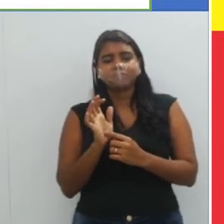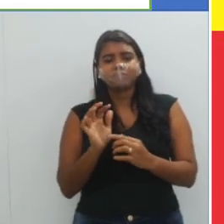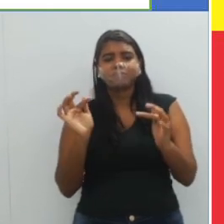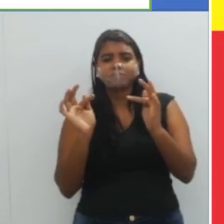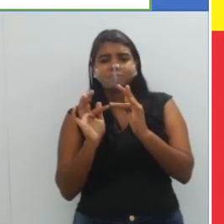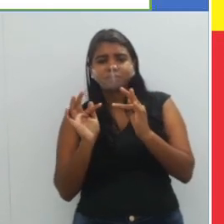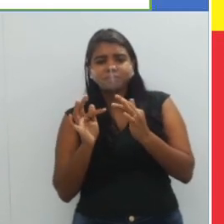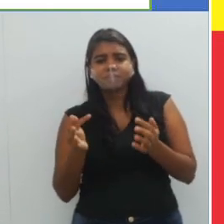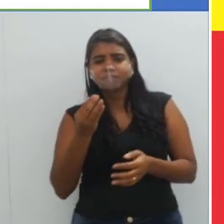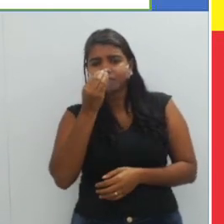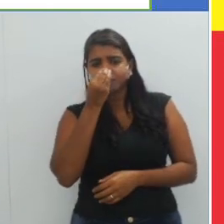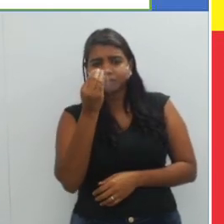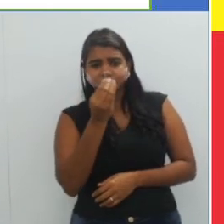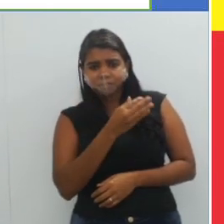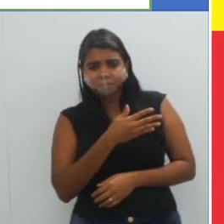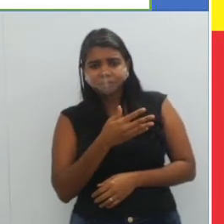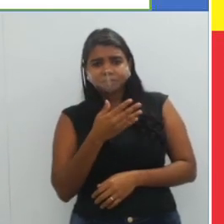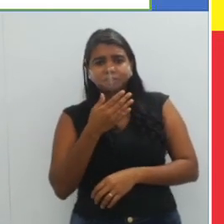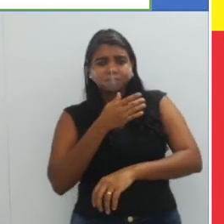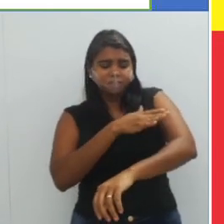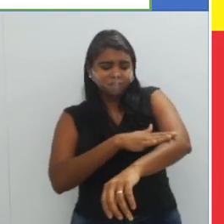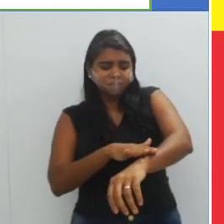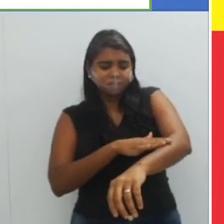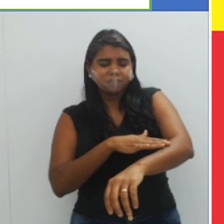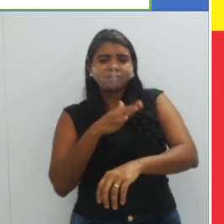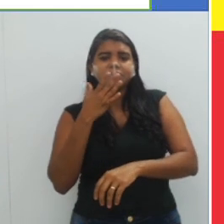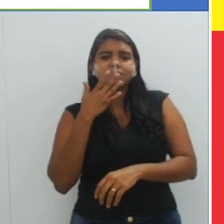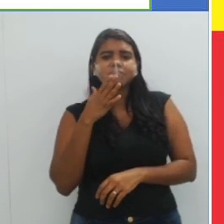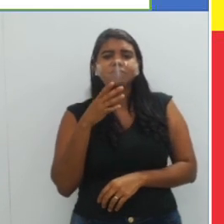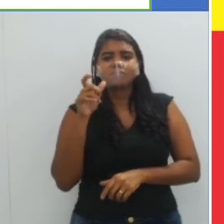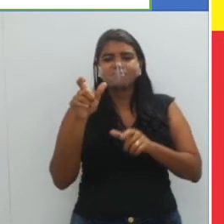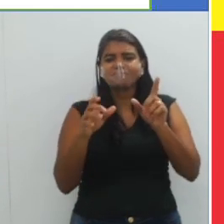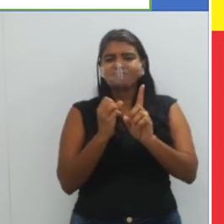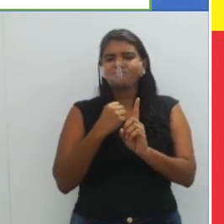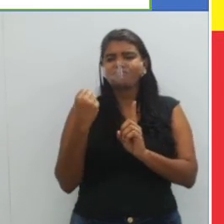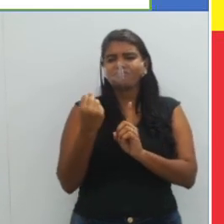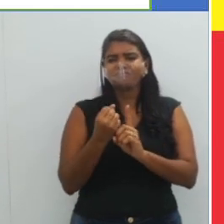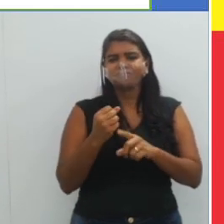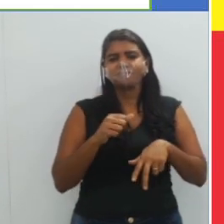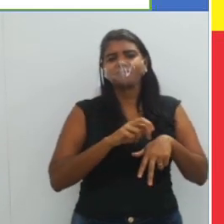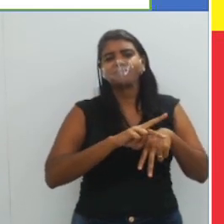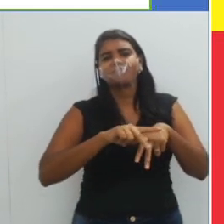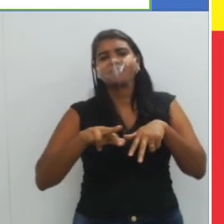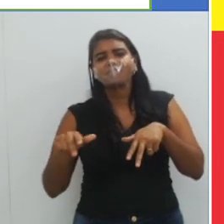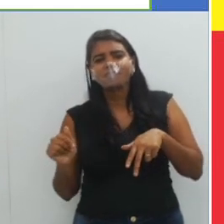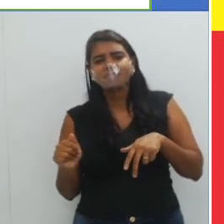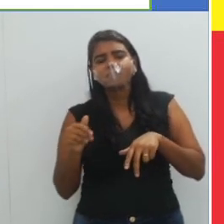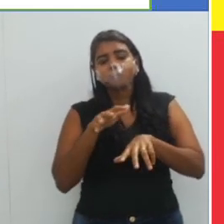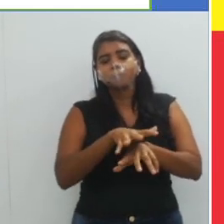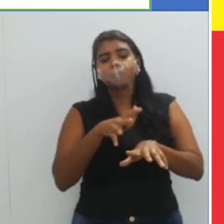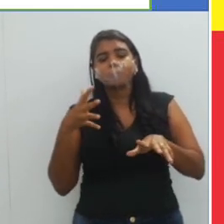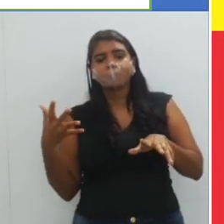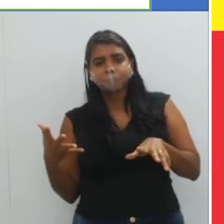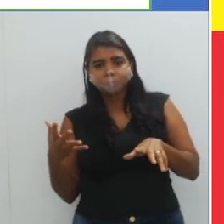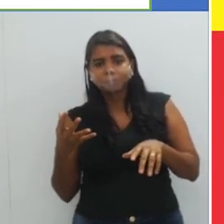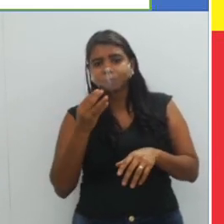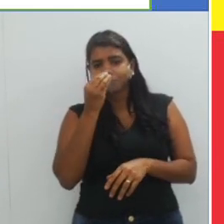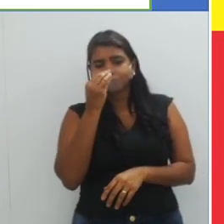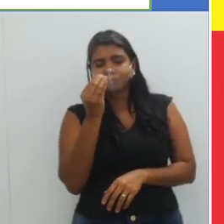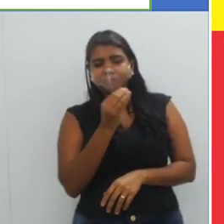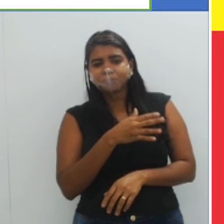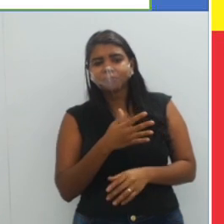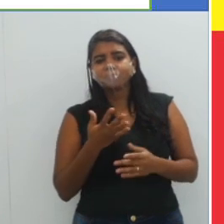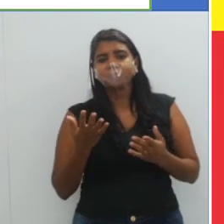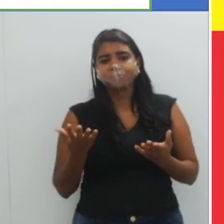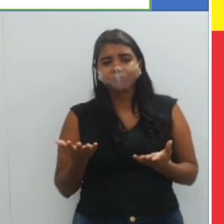geralmente ligado ao preconceito de cor, classe social ou gênero, ficaram excluídos, a